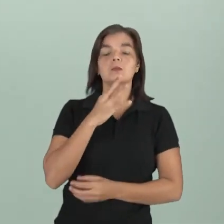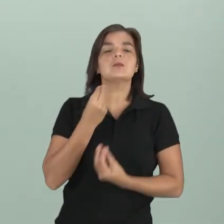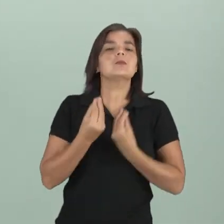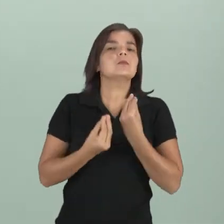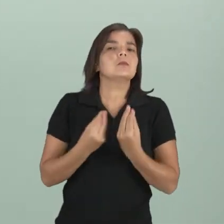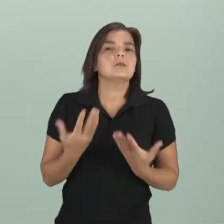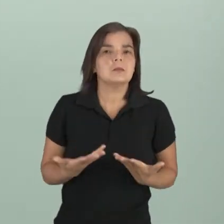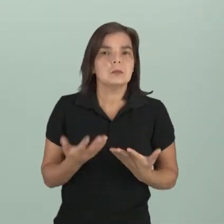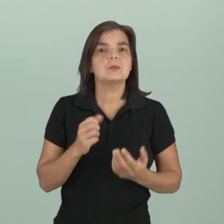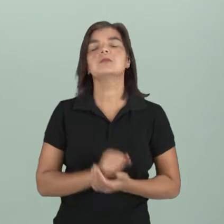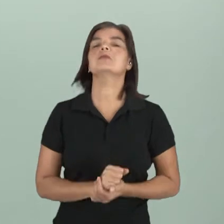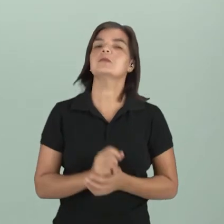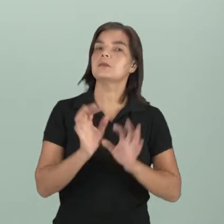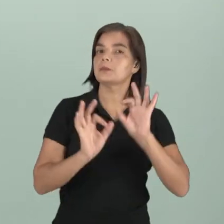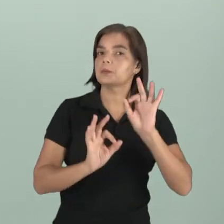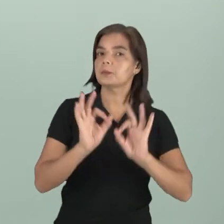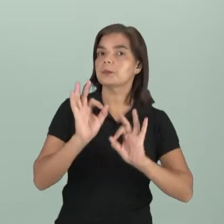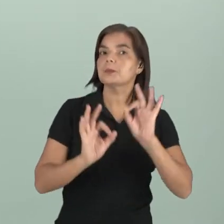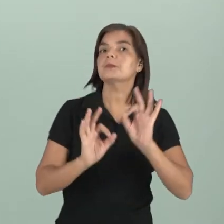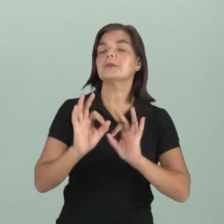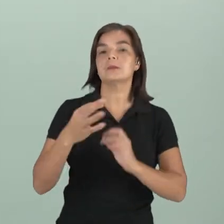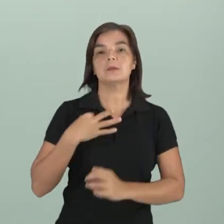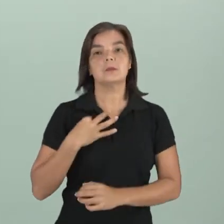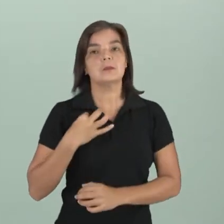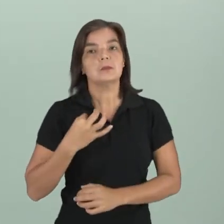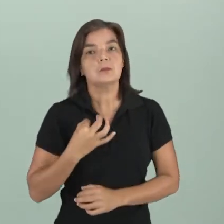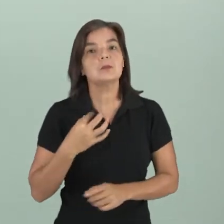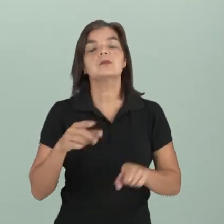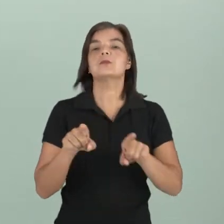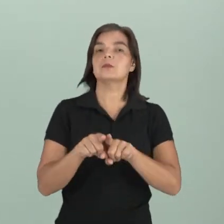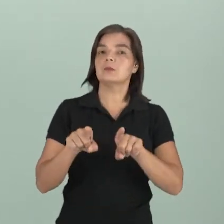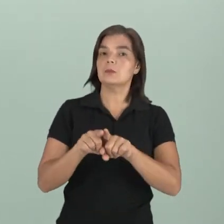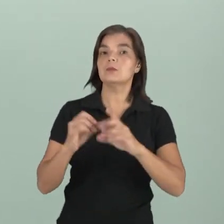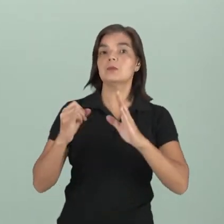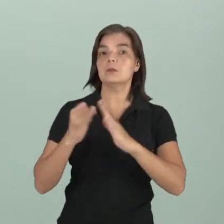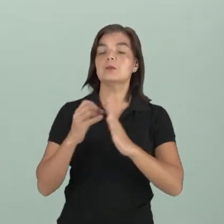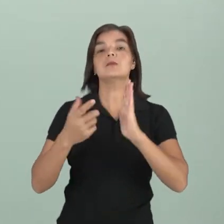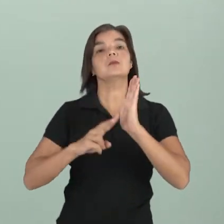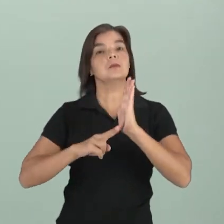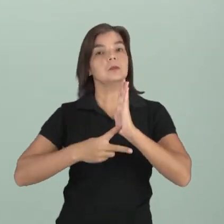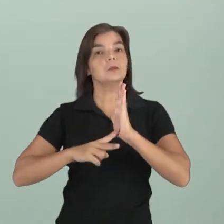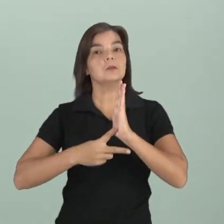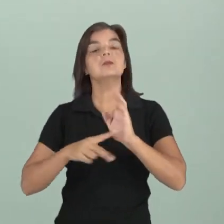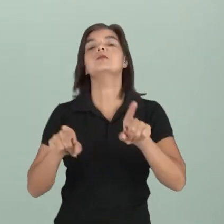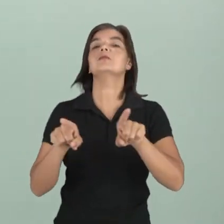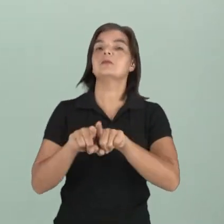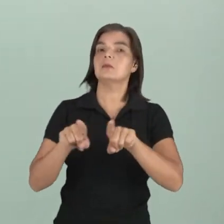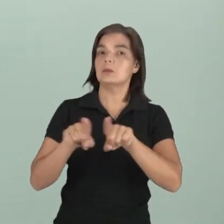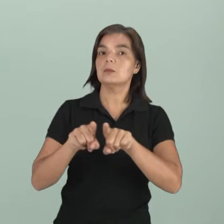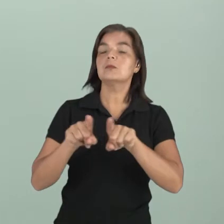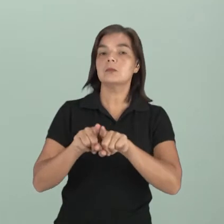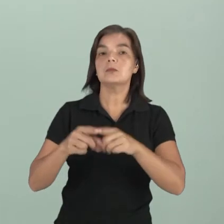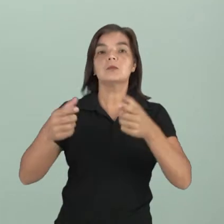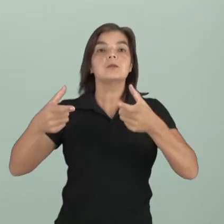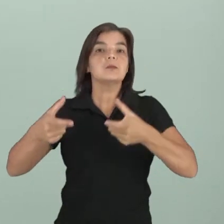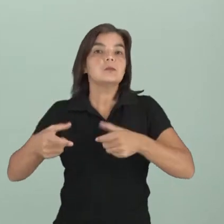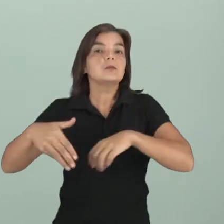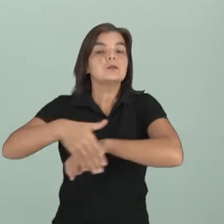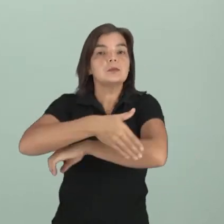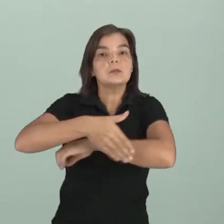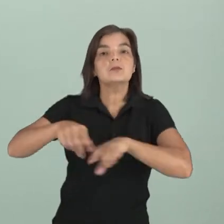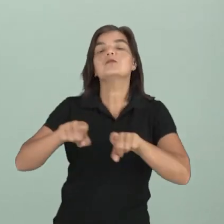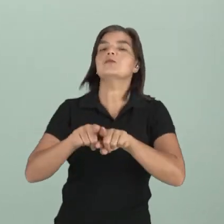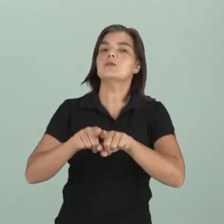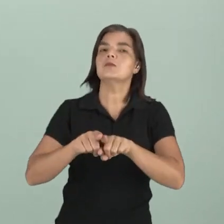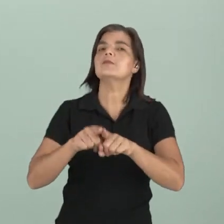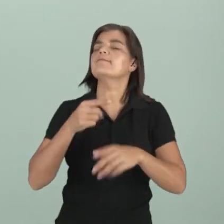de que forma? São as organizações comunitárias, as associações de moradores, os movimentos sociais que